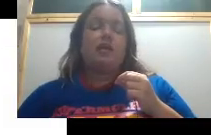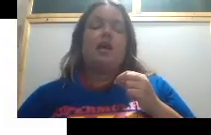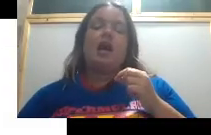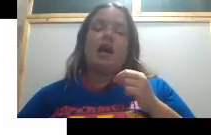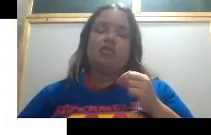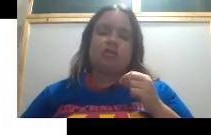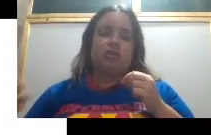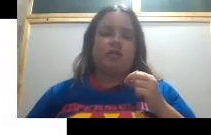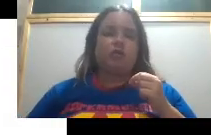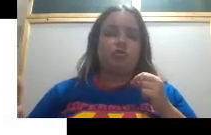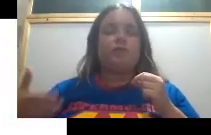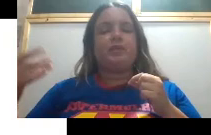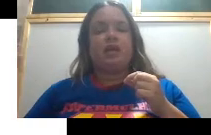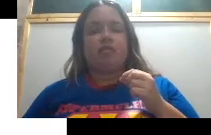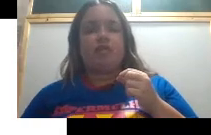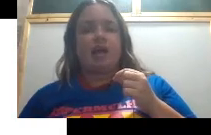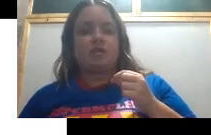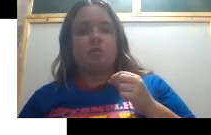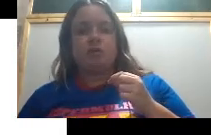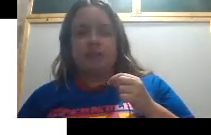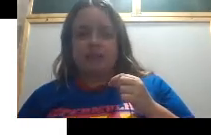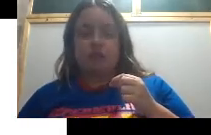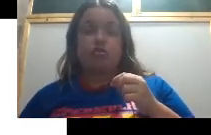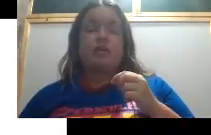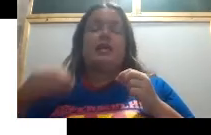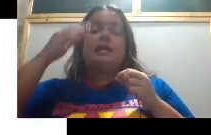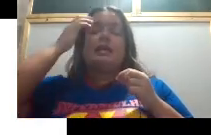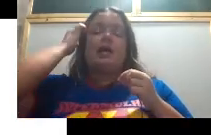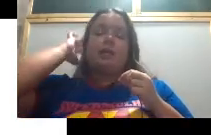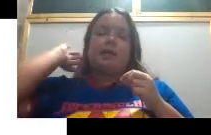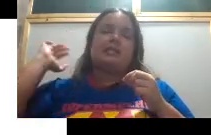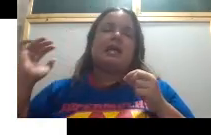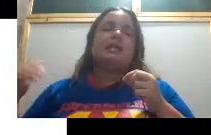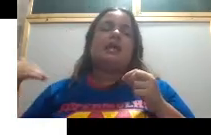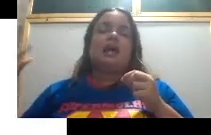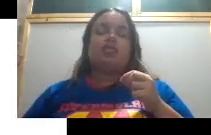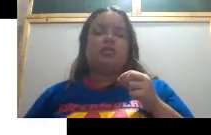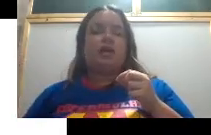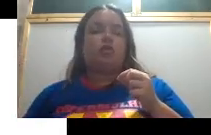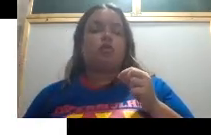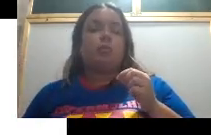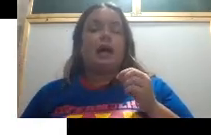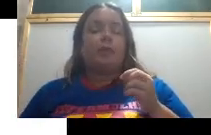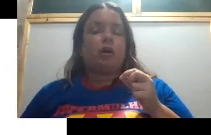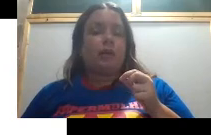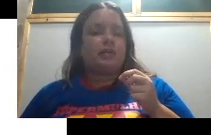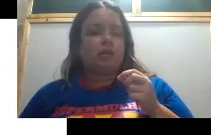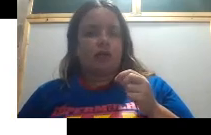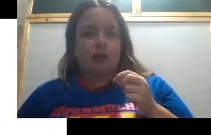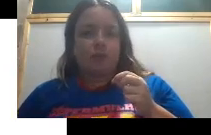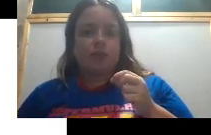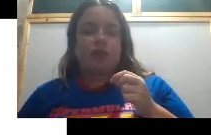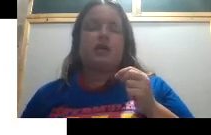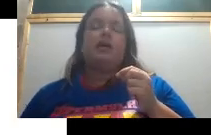e a gente vai hoje falar sobre uma delas na aula passada a gente falou sobre a